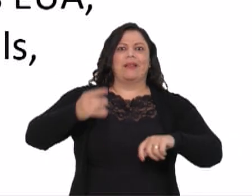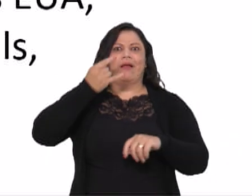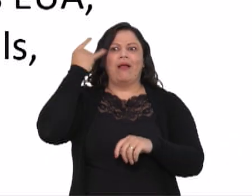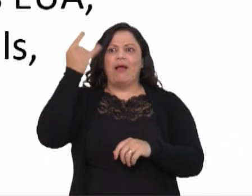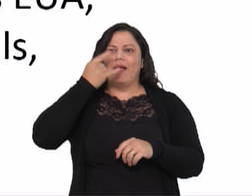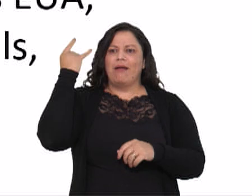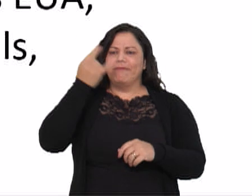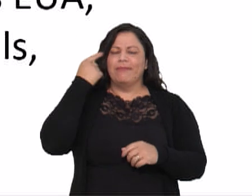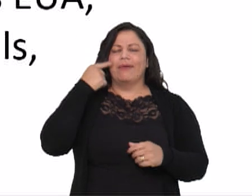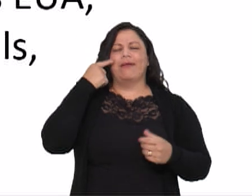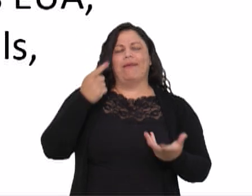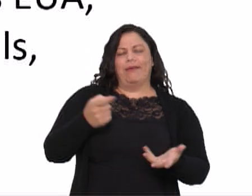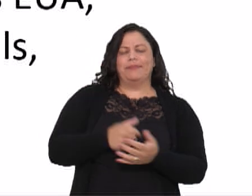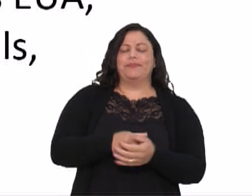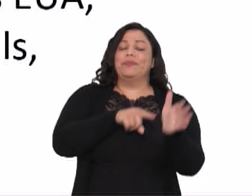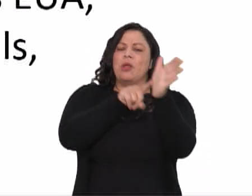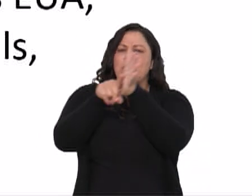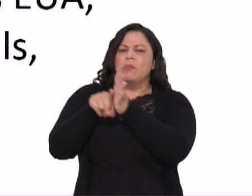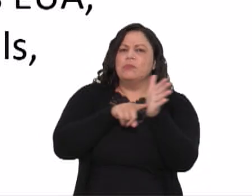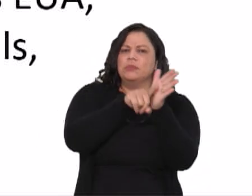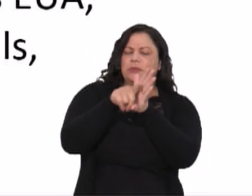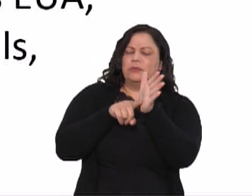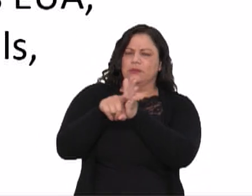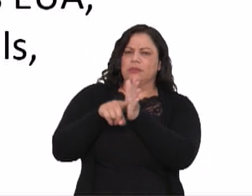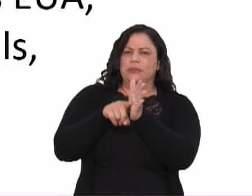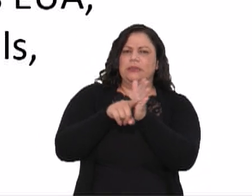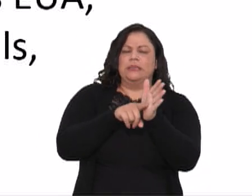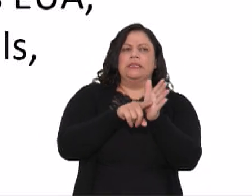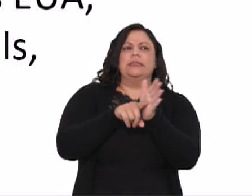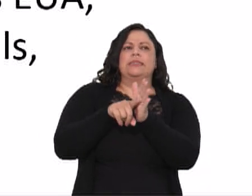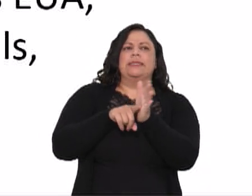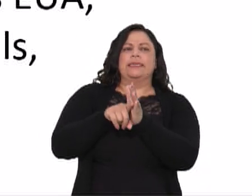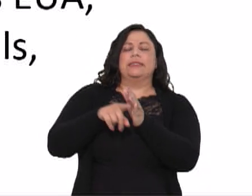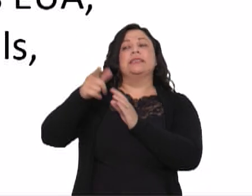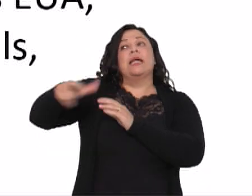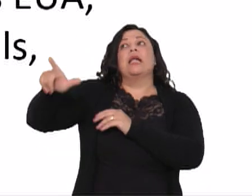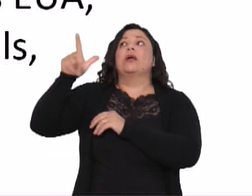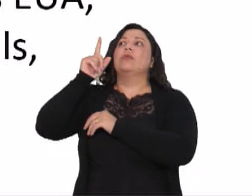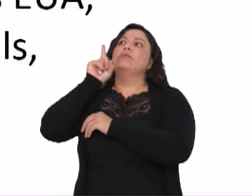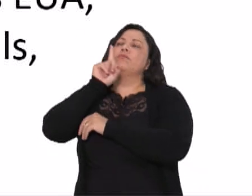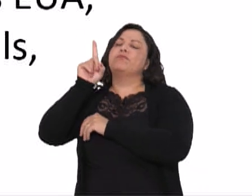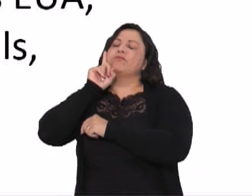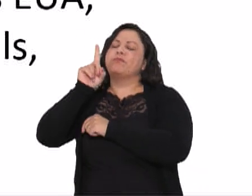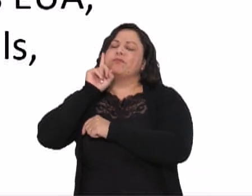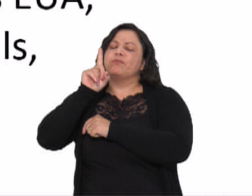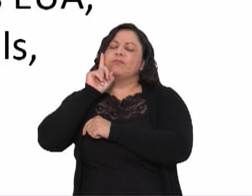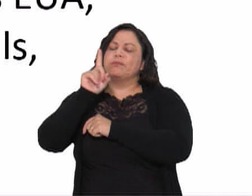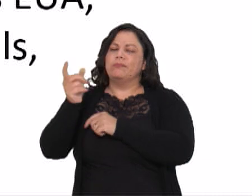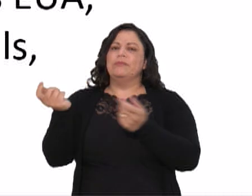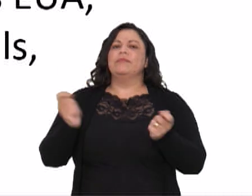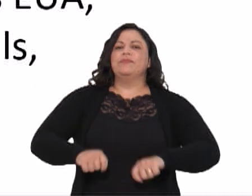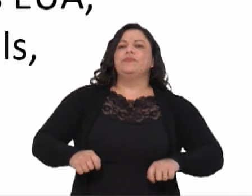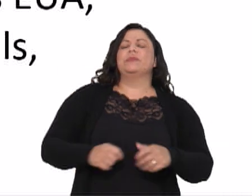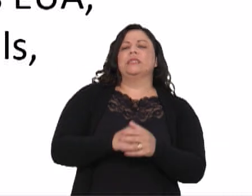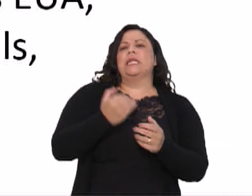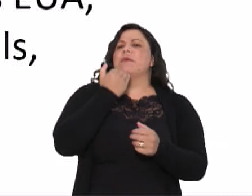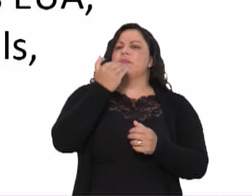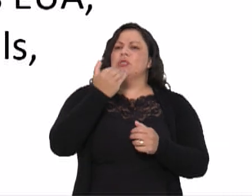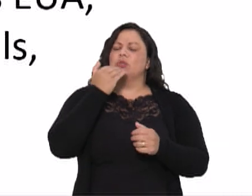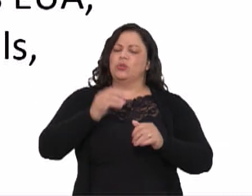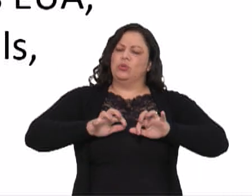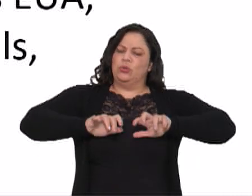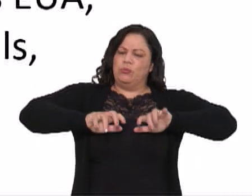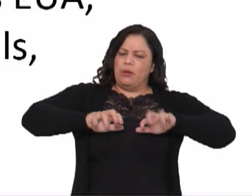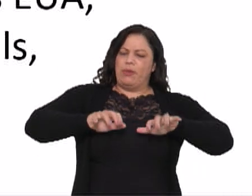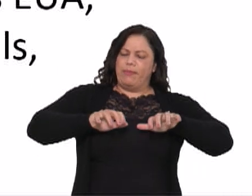Uma pesquisa conduzida pela OnePoll nos Estados Unidos, a pedido da plataforma de vendas